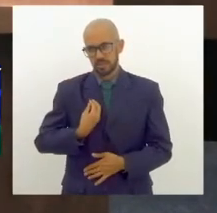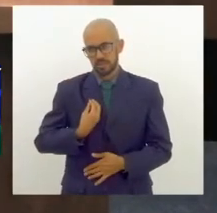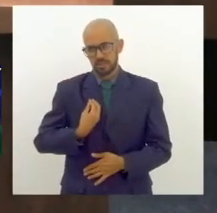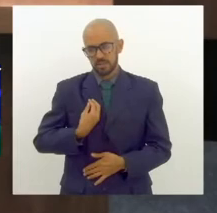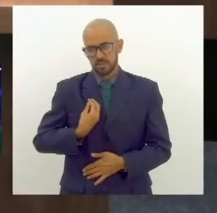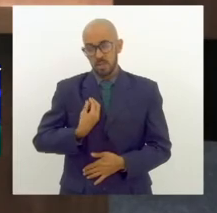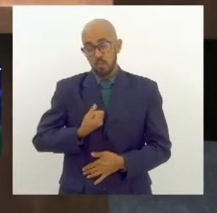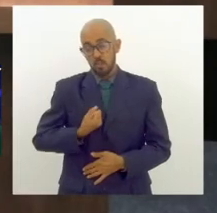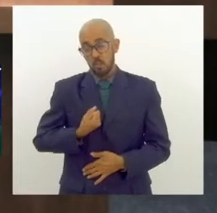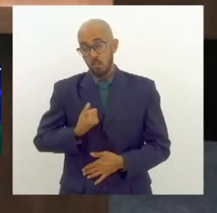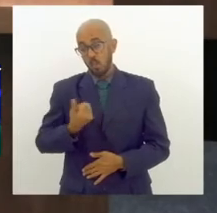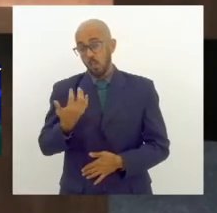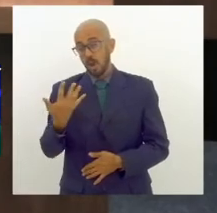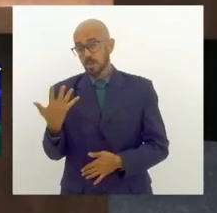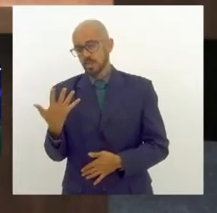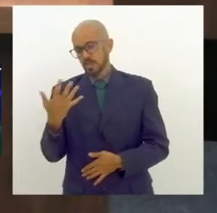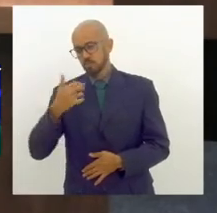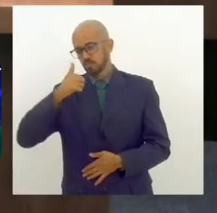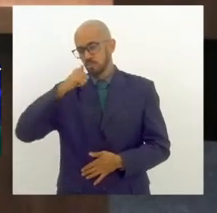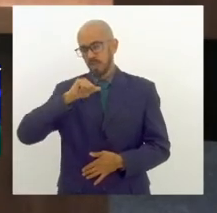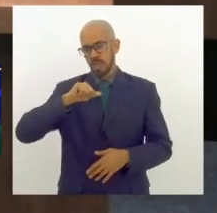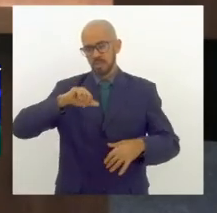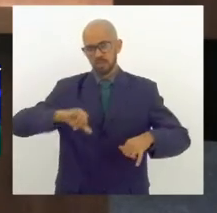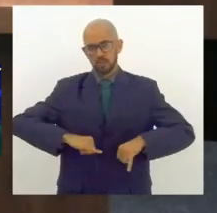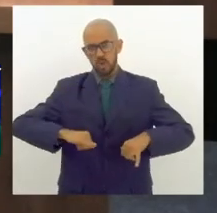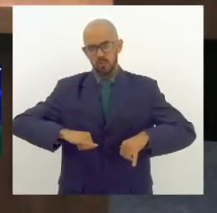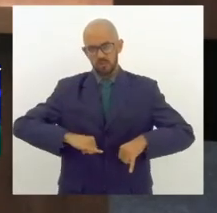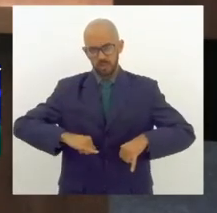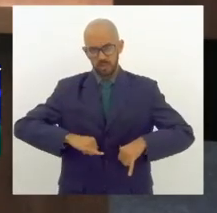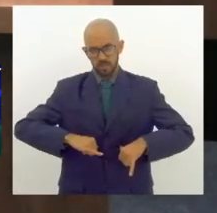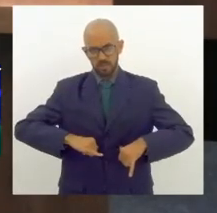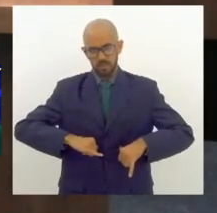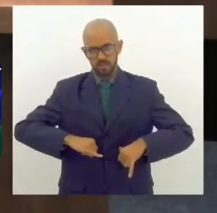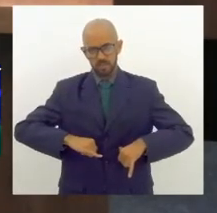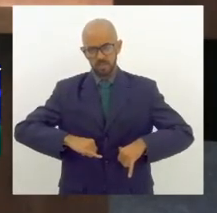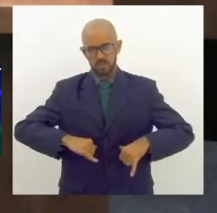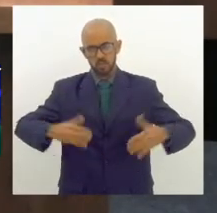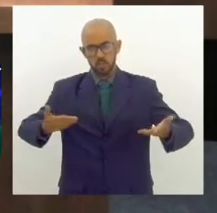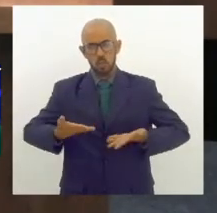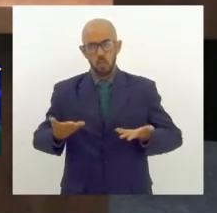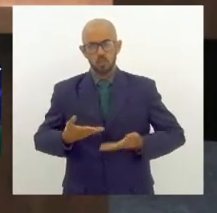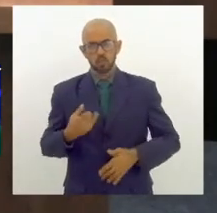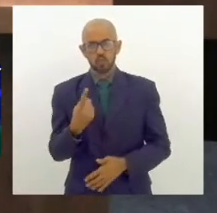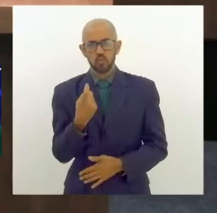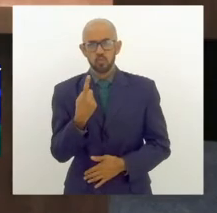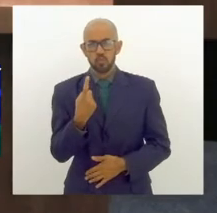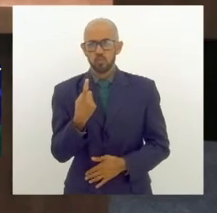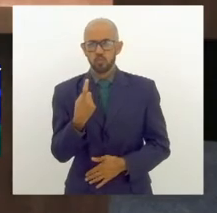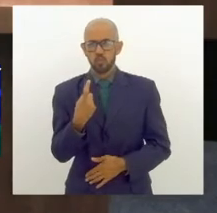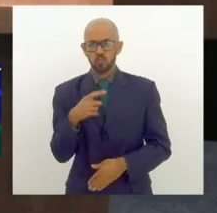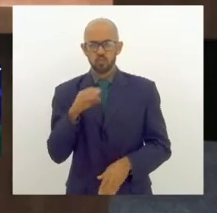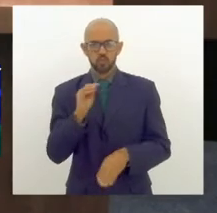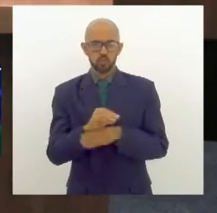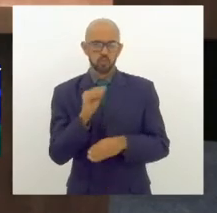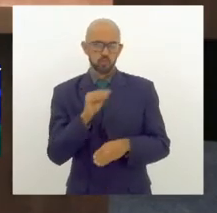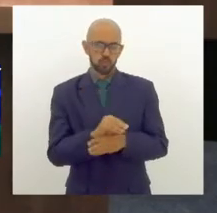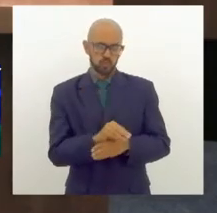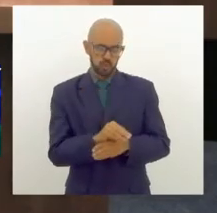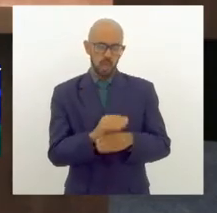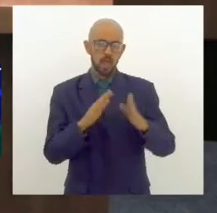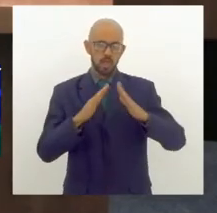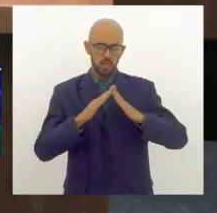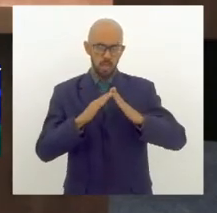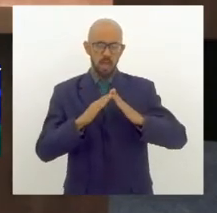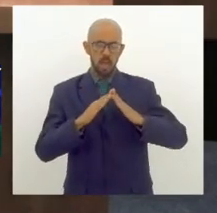Quantas mulheres sofrem violência doméstica e hoje o único provedor do seu lar, deputada